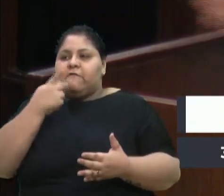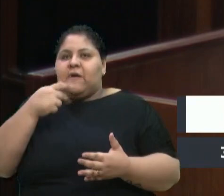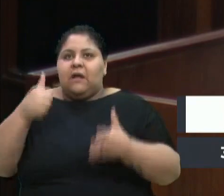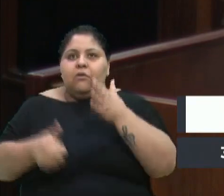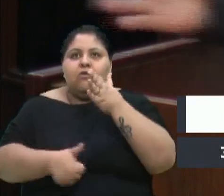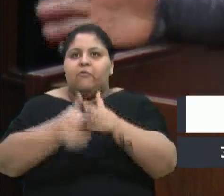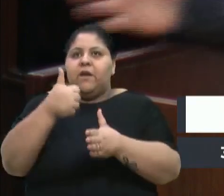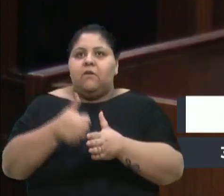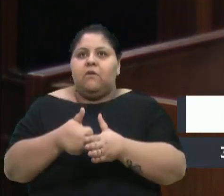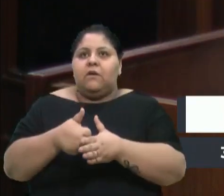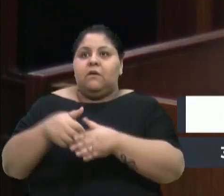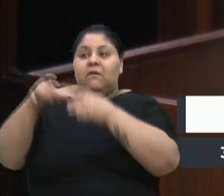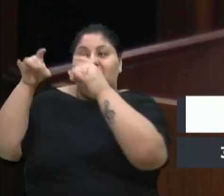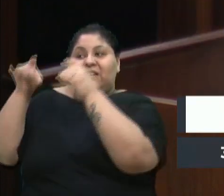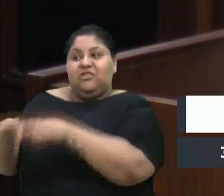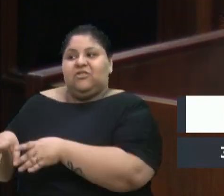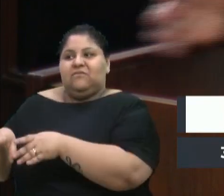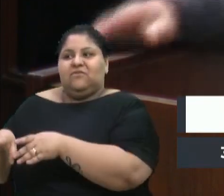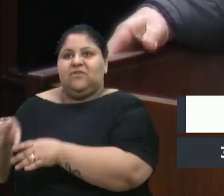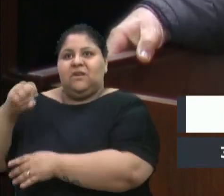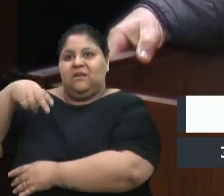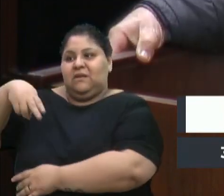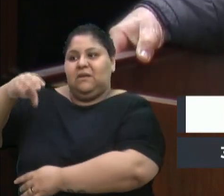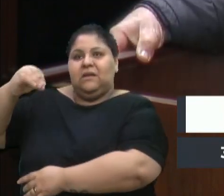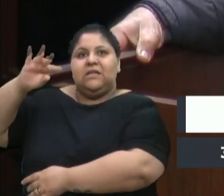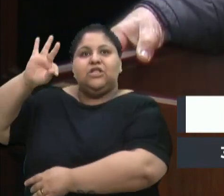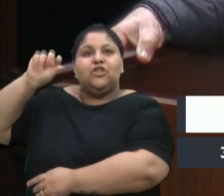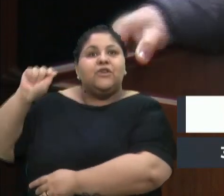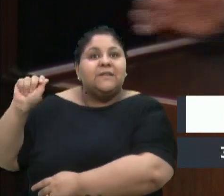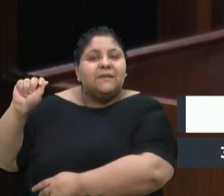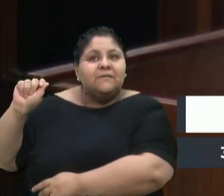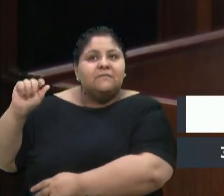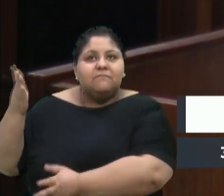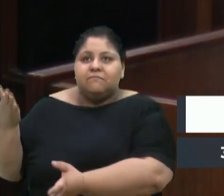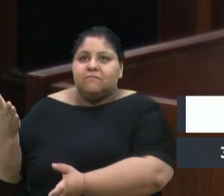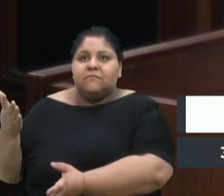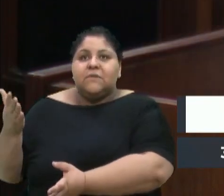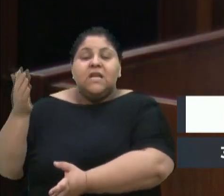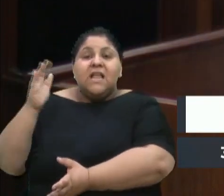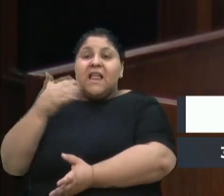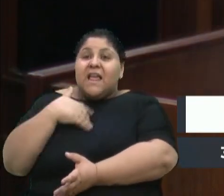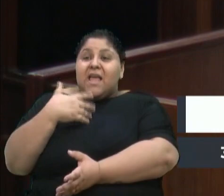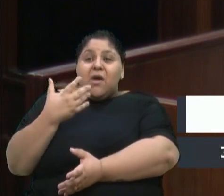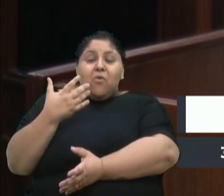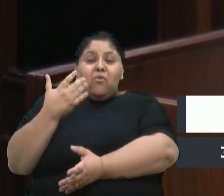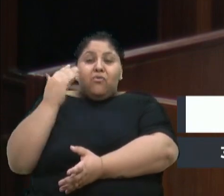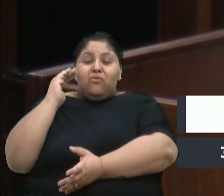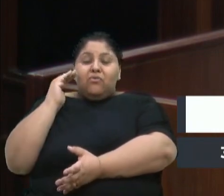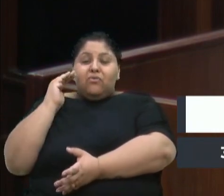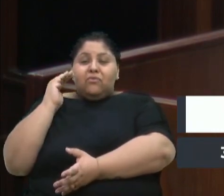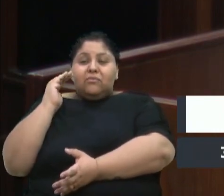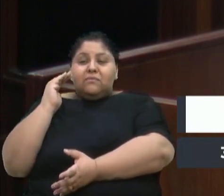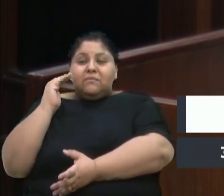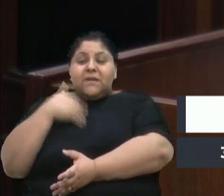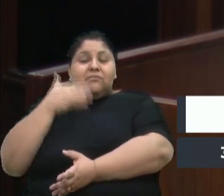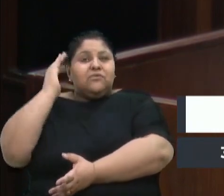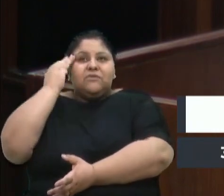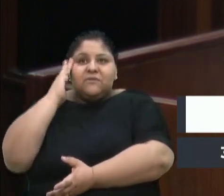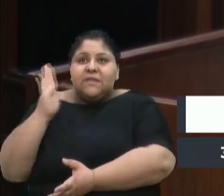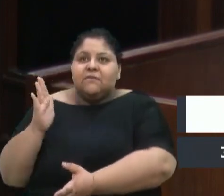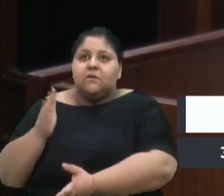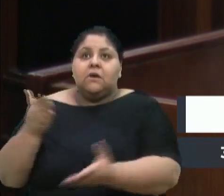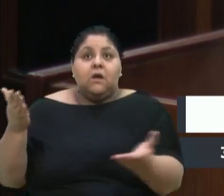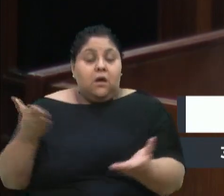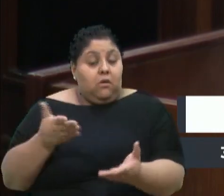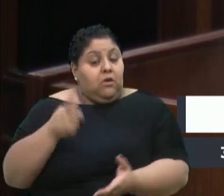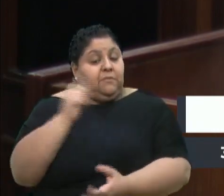Eu não entendo isso, eu quero entender isso. Não sou contra A ou B. Agora eu preciso enviar isso para